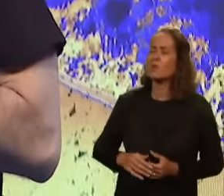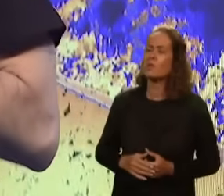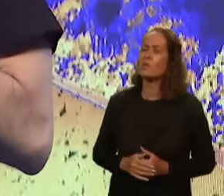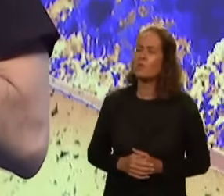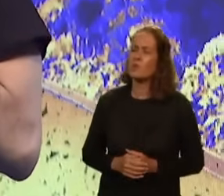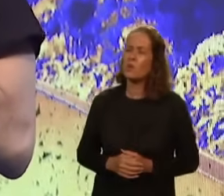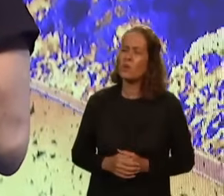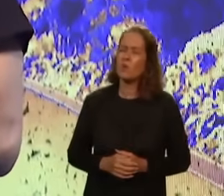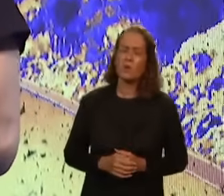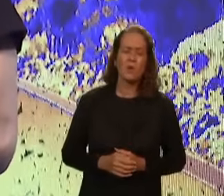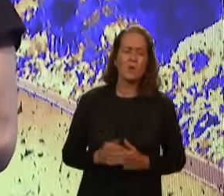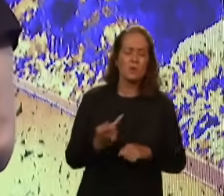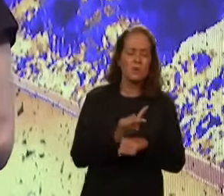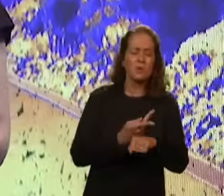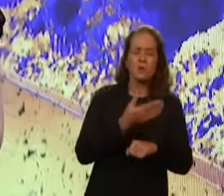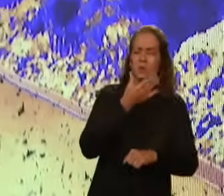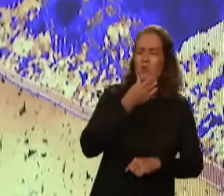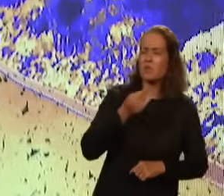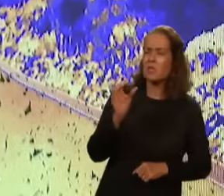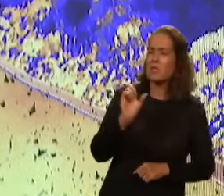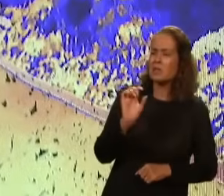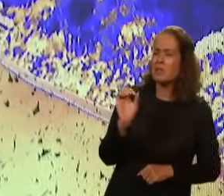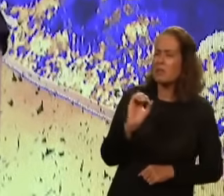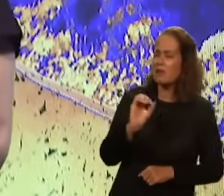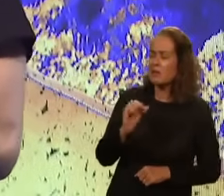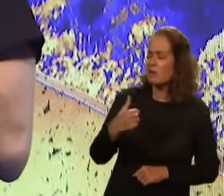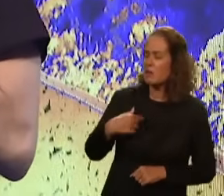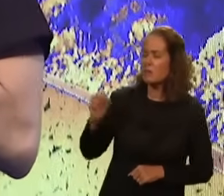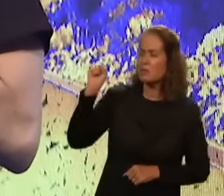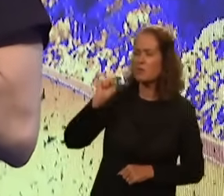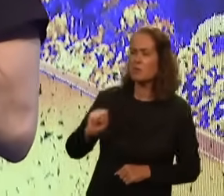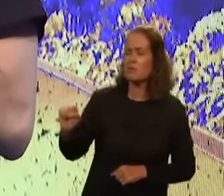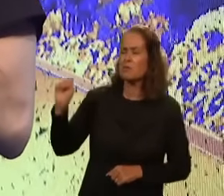homem nenhum, estou aqui solteira.